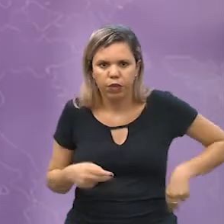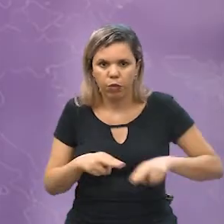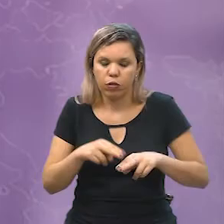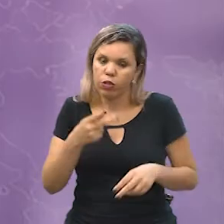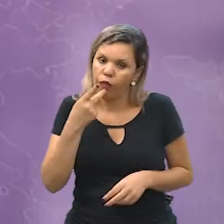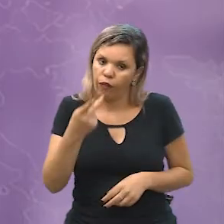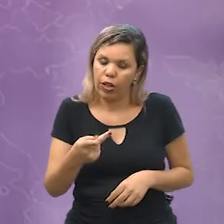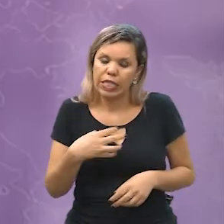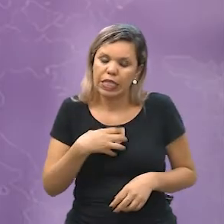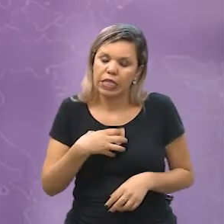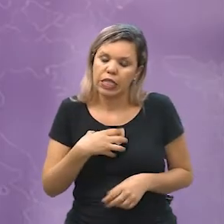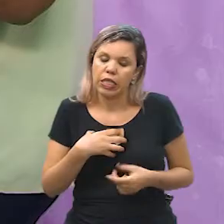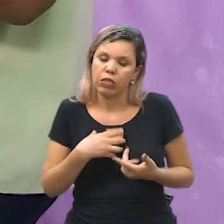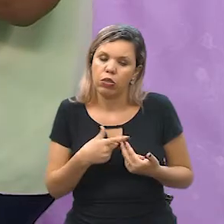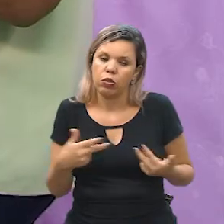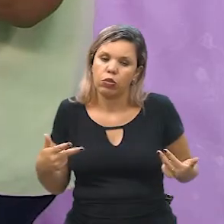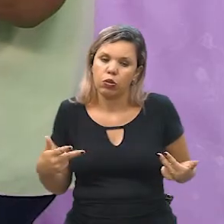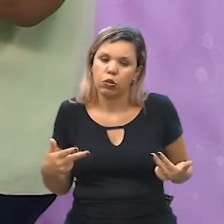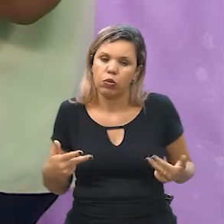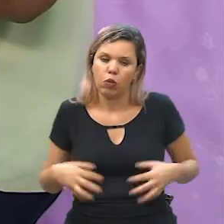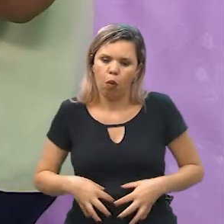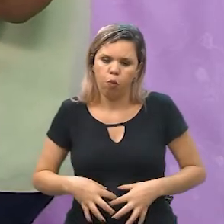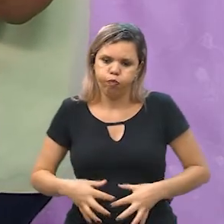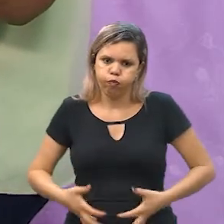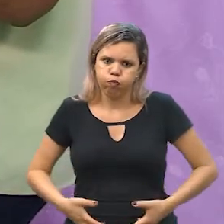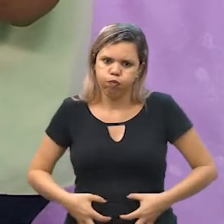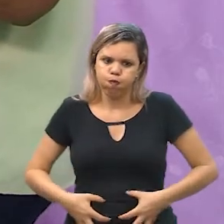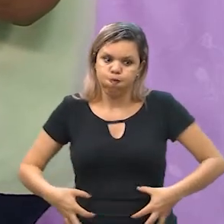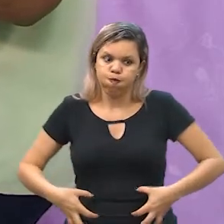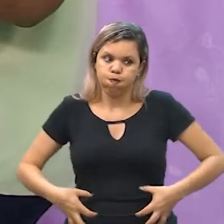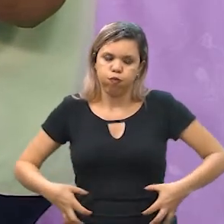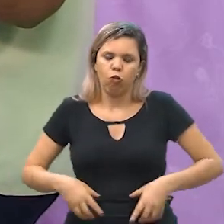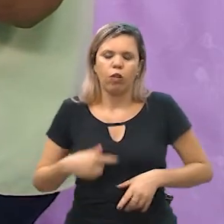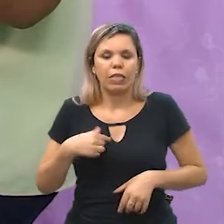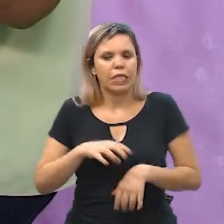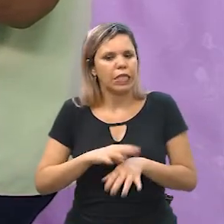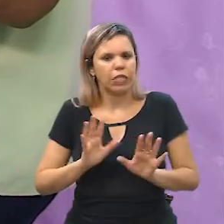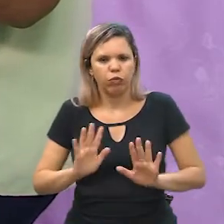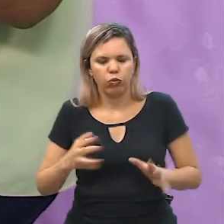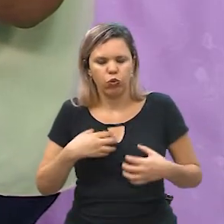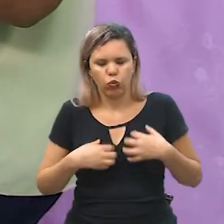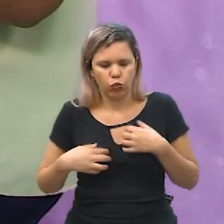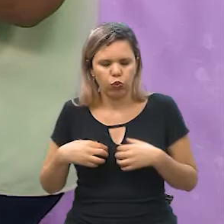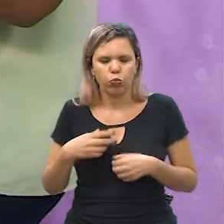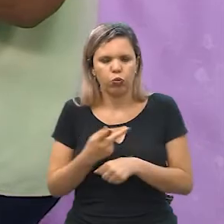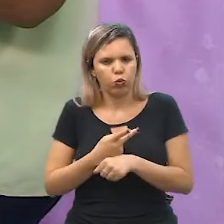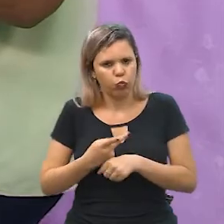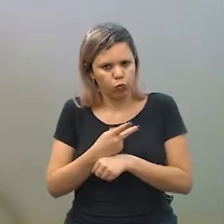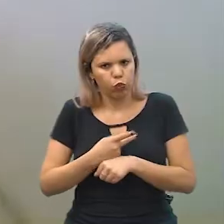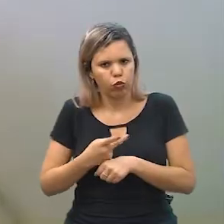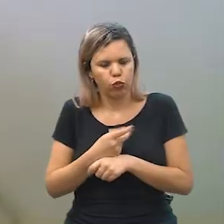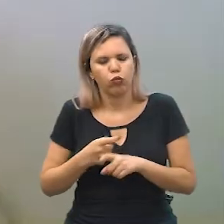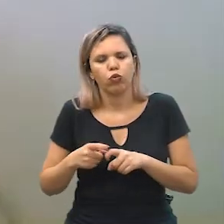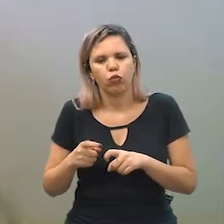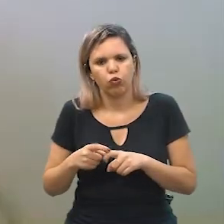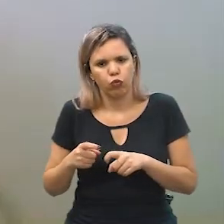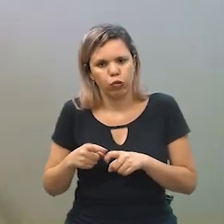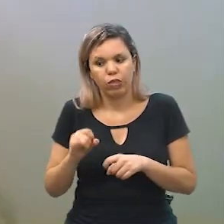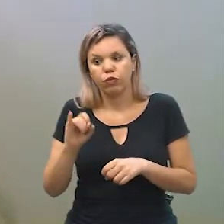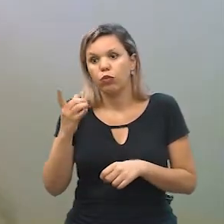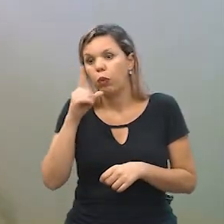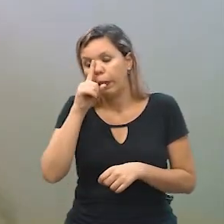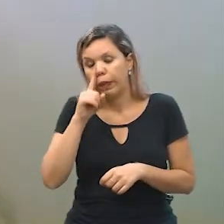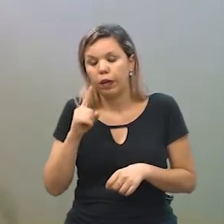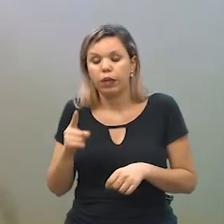importante. Sentiu alguma coisa, tá com contração, não tá se sentindo bem, procure atenção médica, porque se for um risco de um